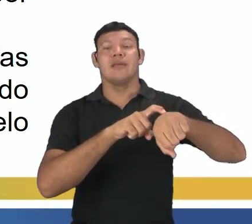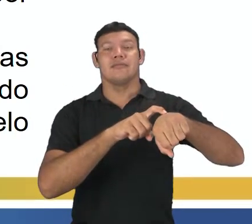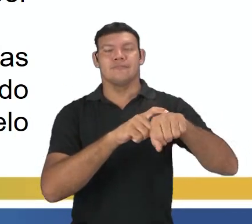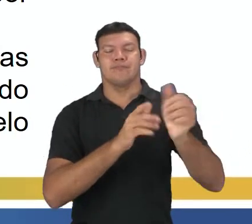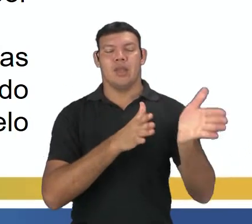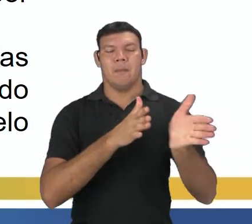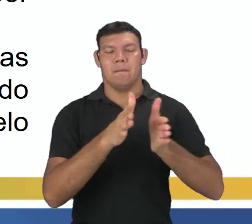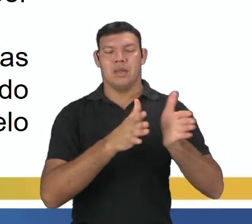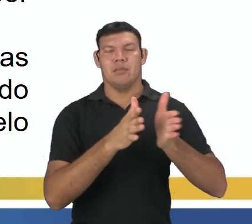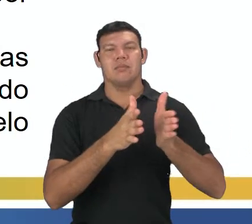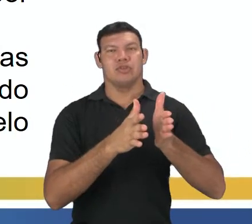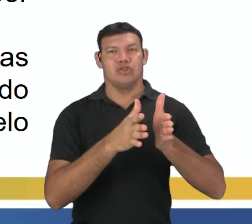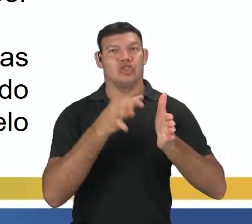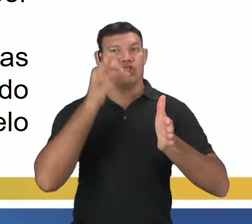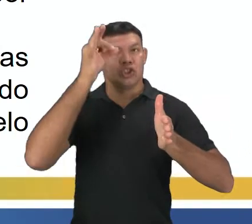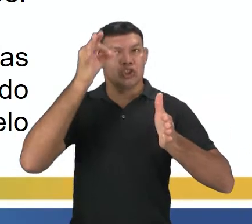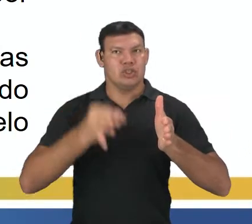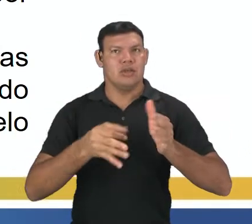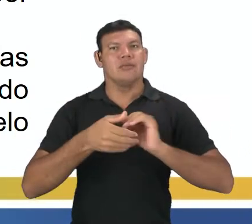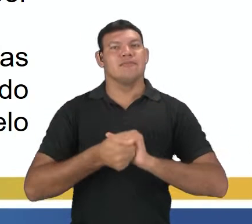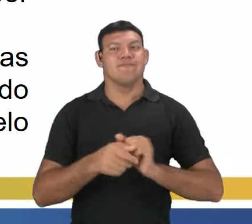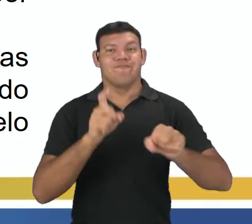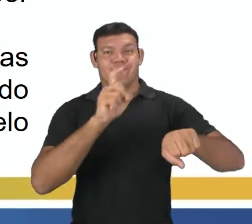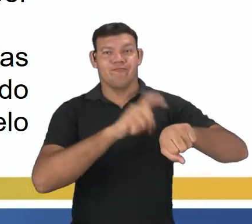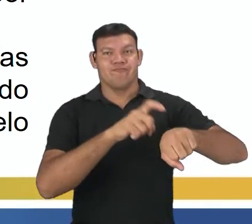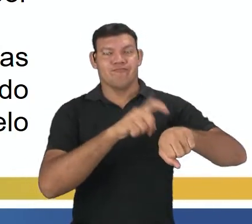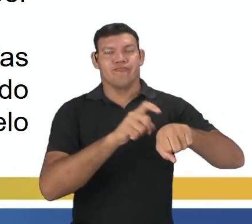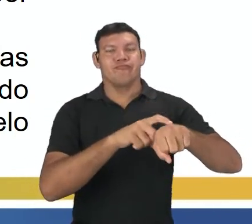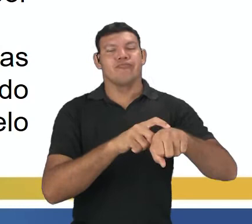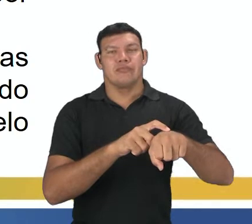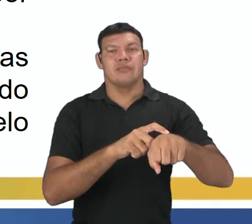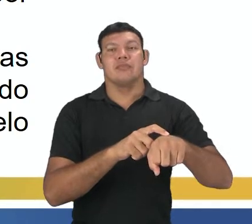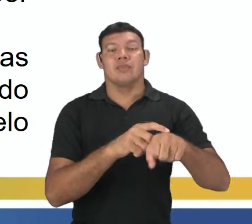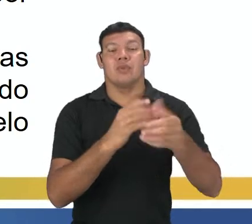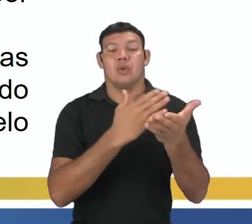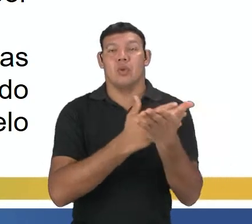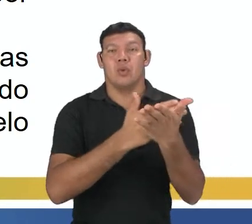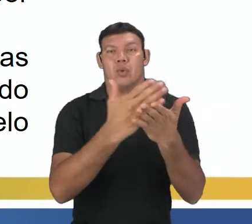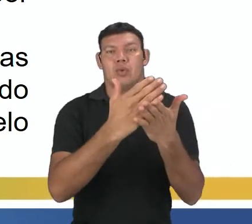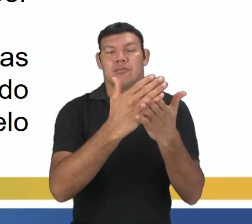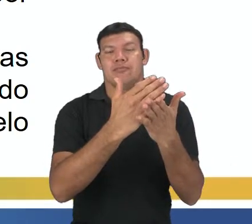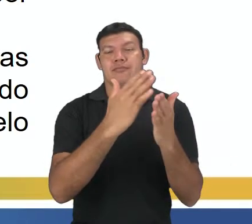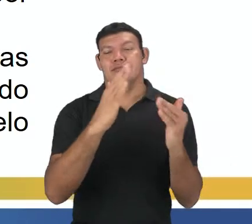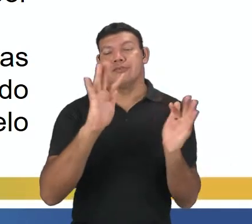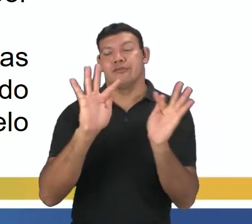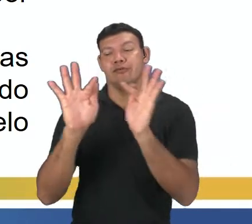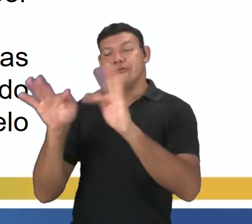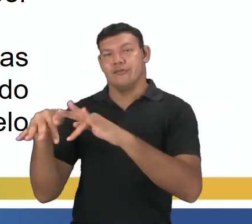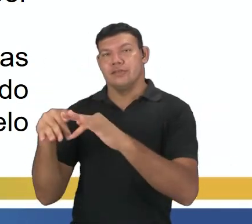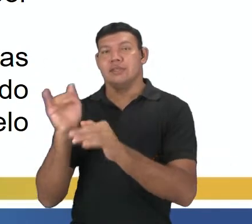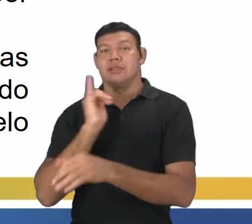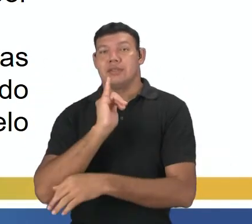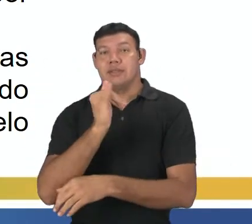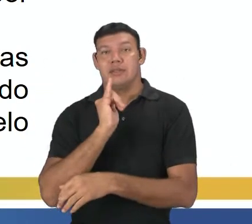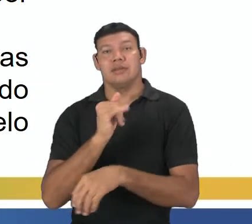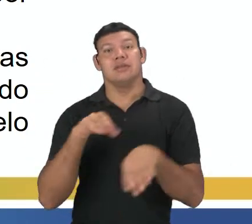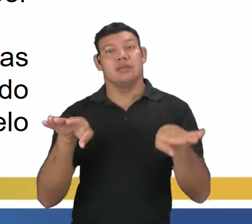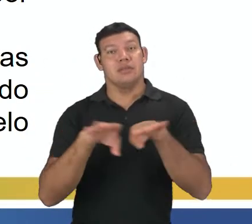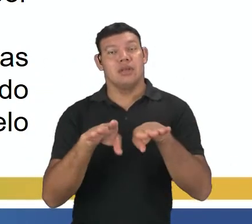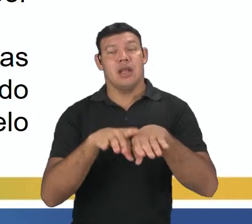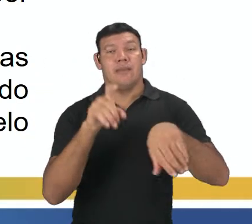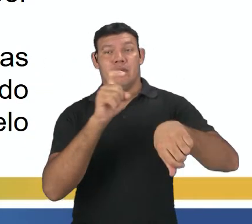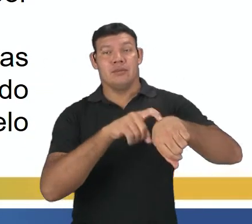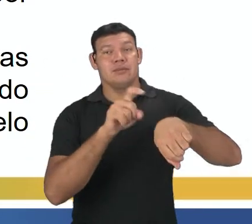período determinado. Trata-se de um tempo de duração entre o início e o fim da narrativa e da época em que